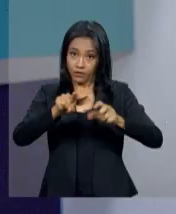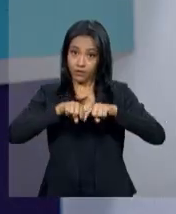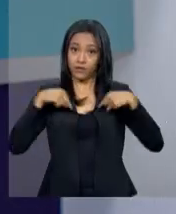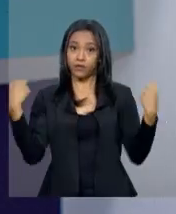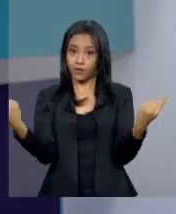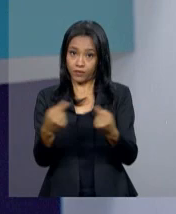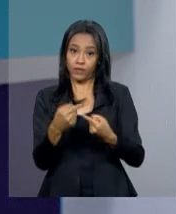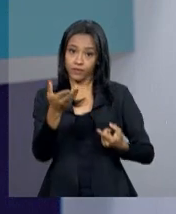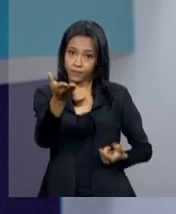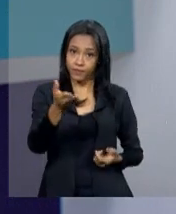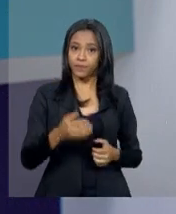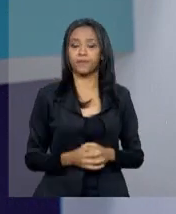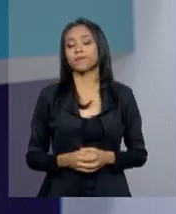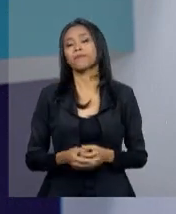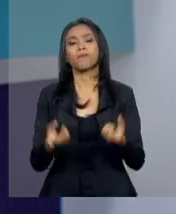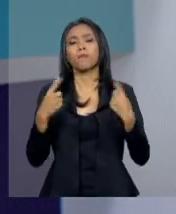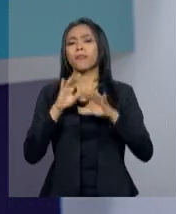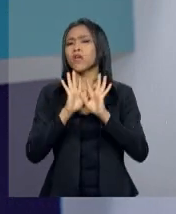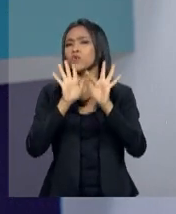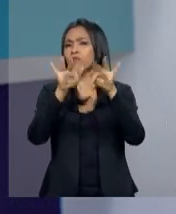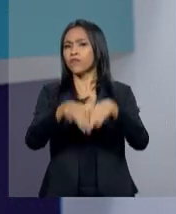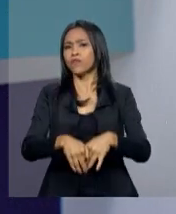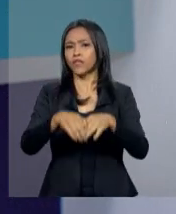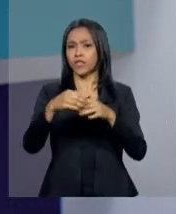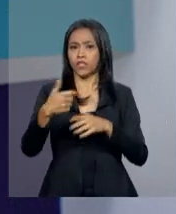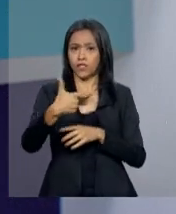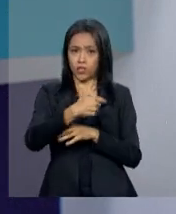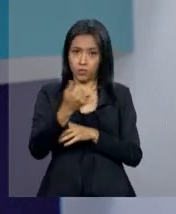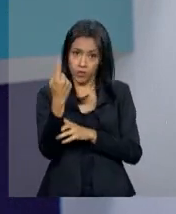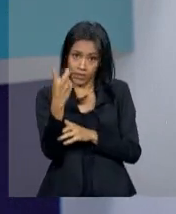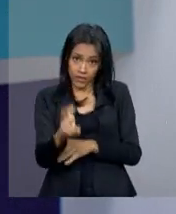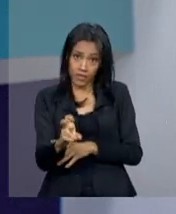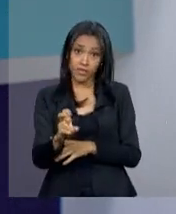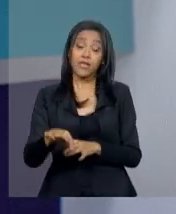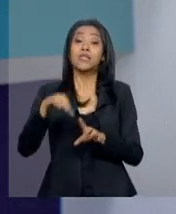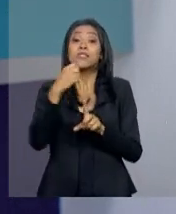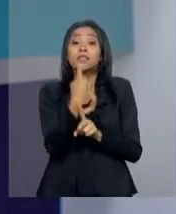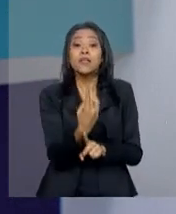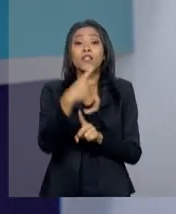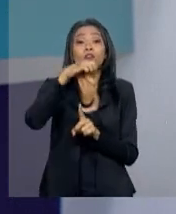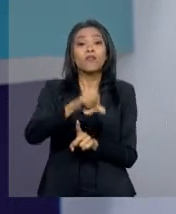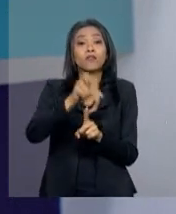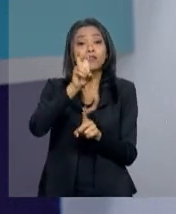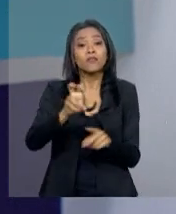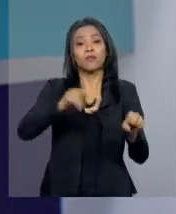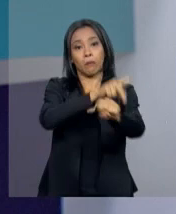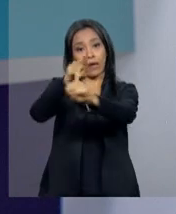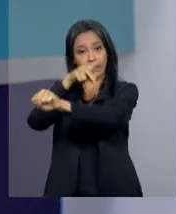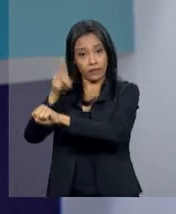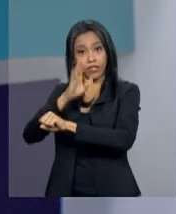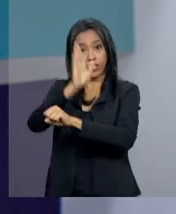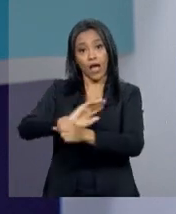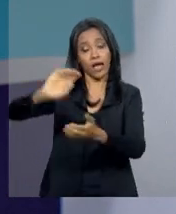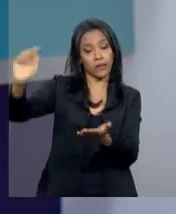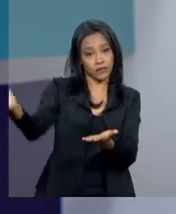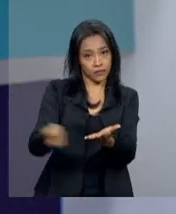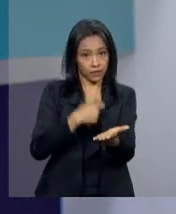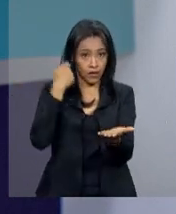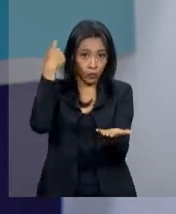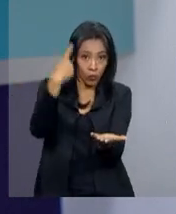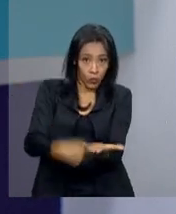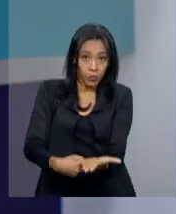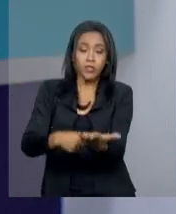no final de 2001 em 195 países assinaram um acordo global para frear a emissão de gases de efeito